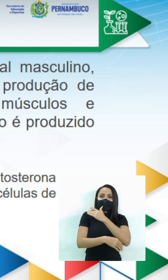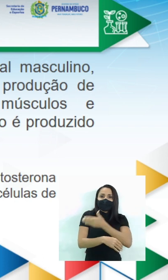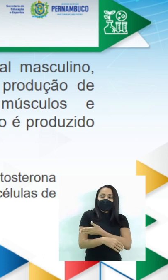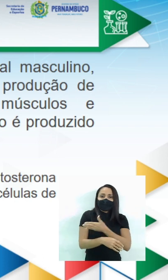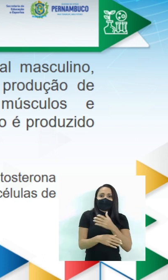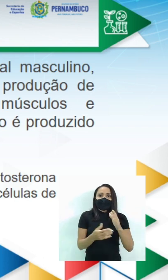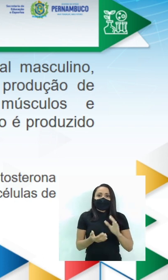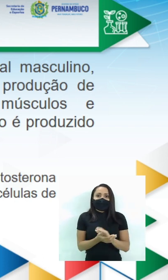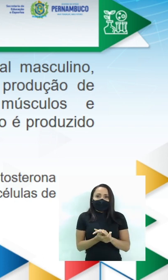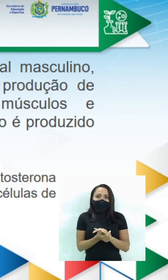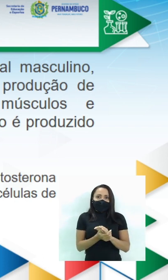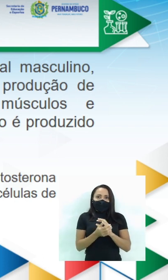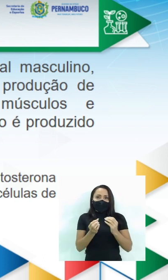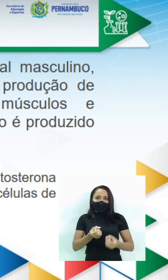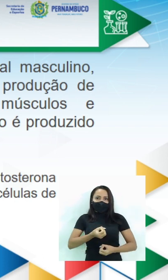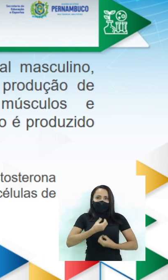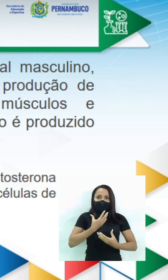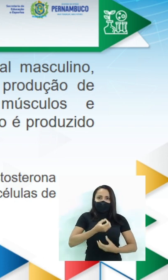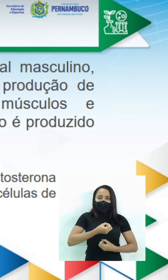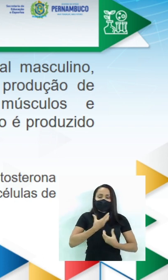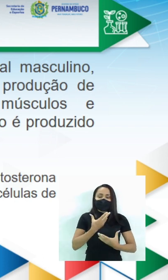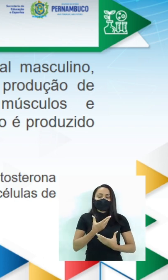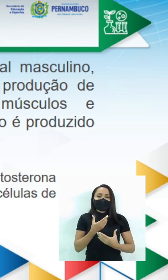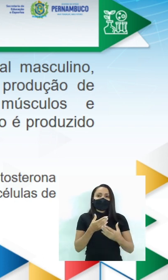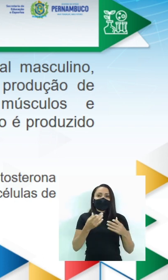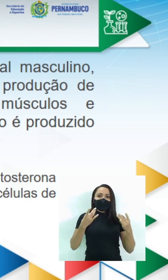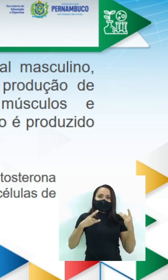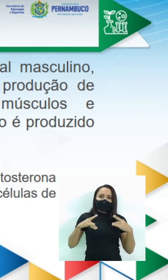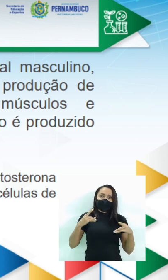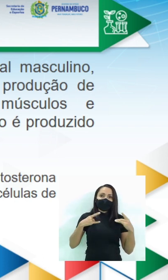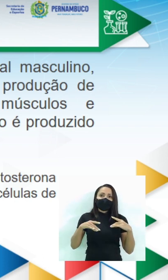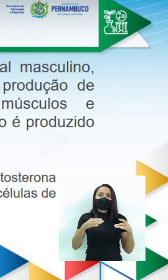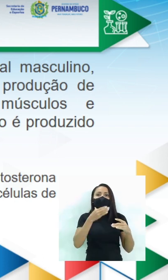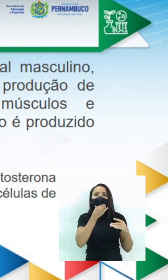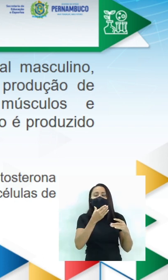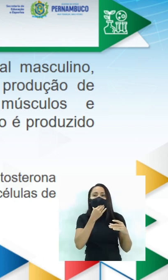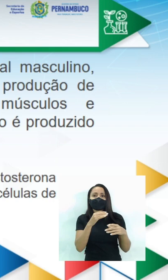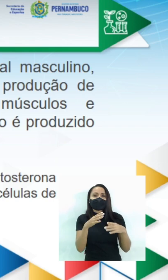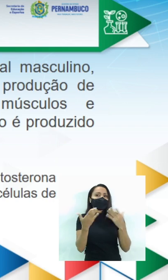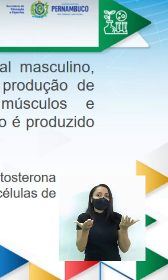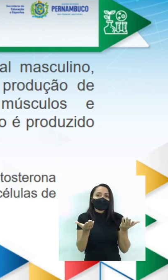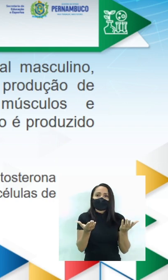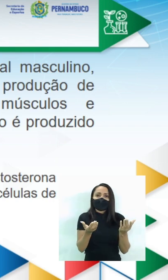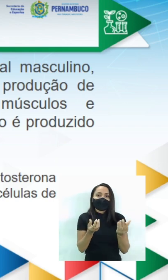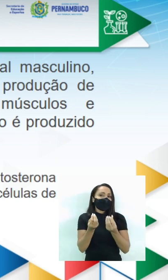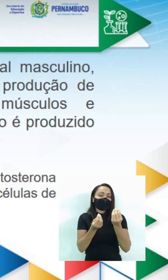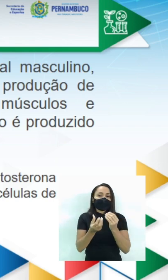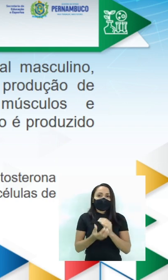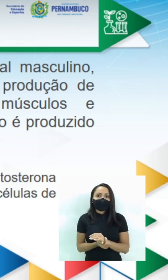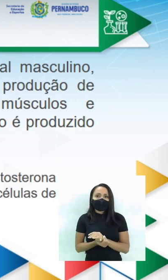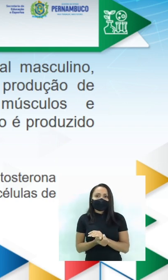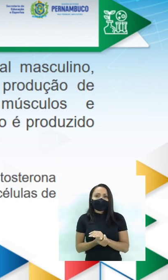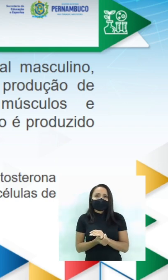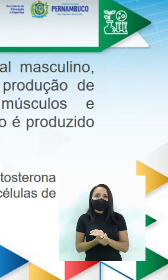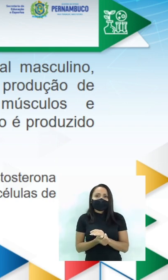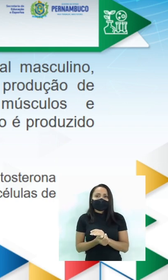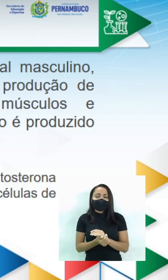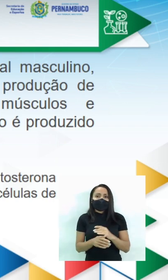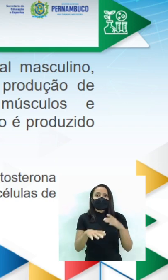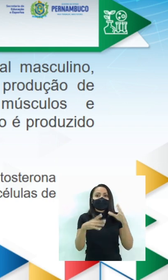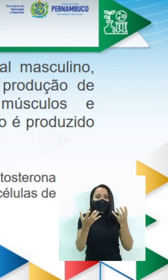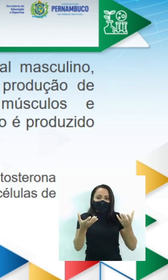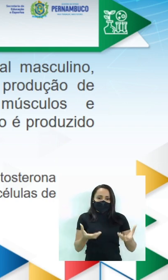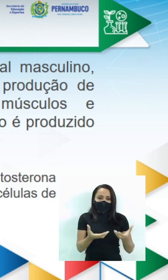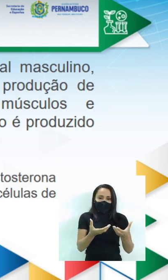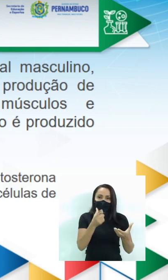libido. Esse importante hormônio é produzido no homem em qual órgão? Qual a letra? Letra D, no testículo.